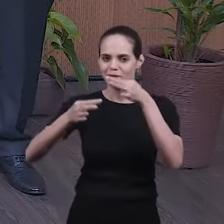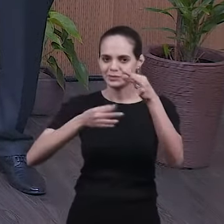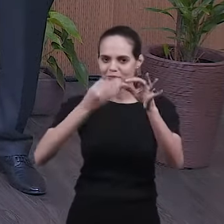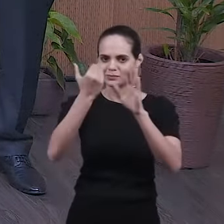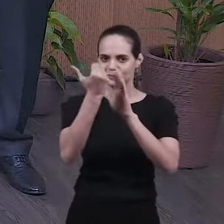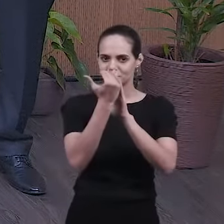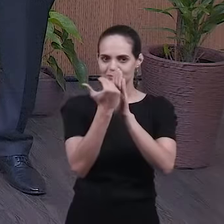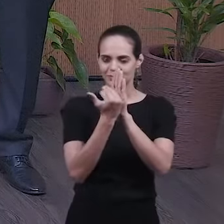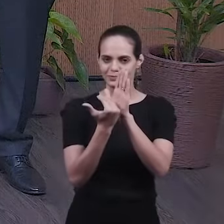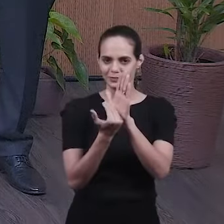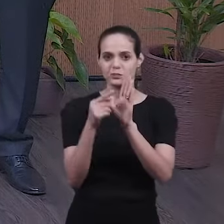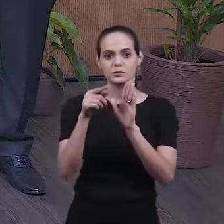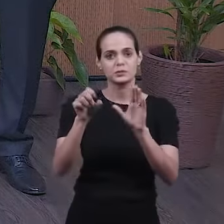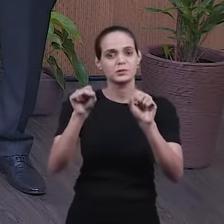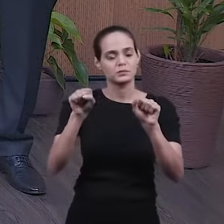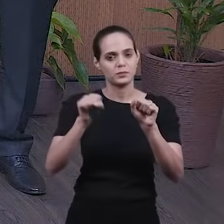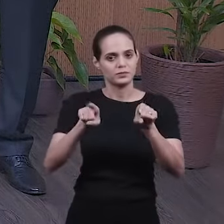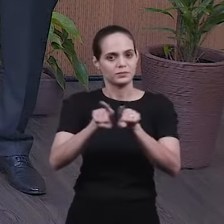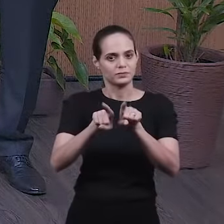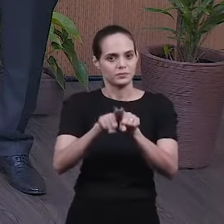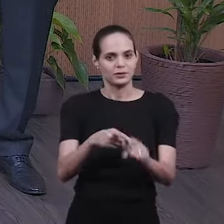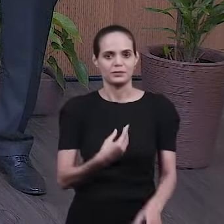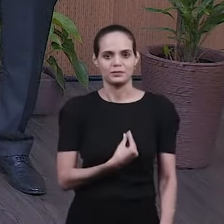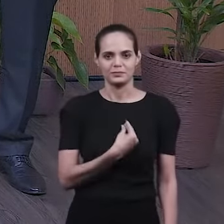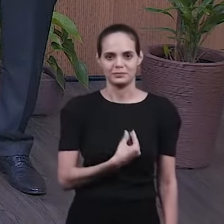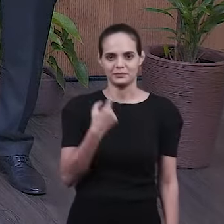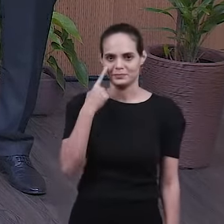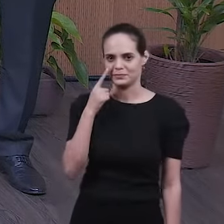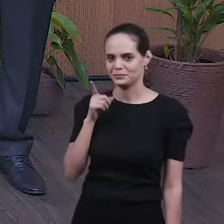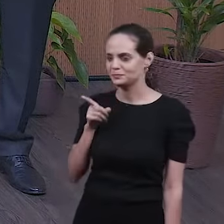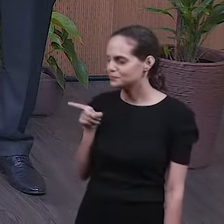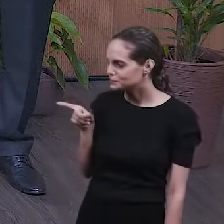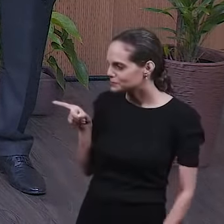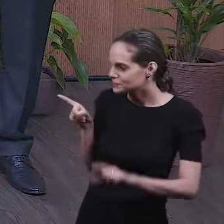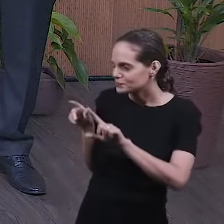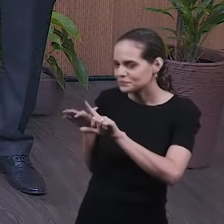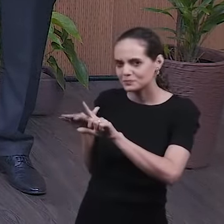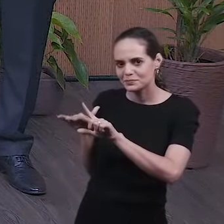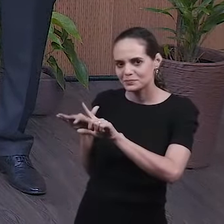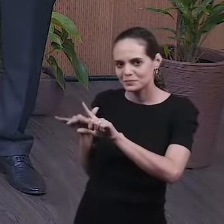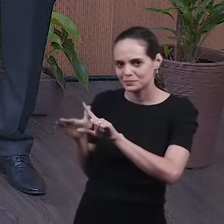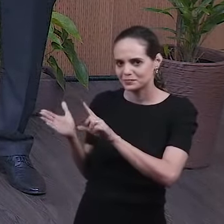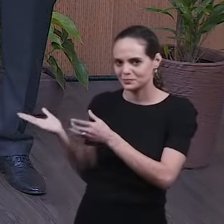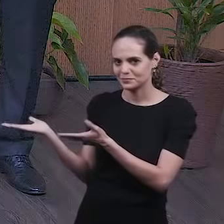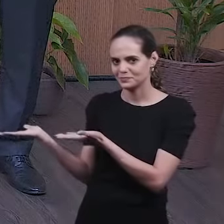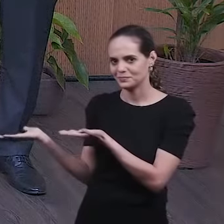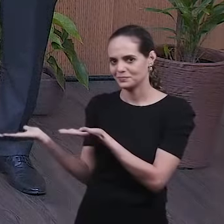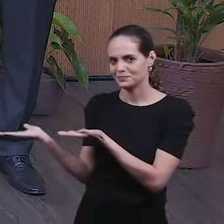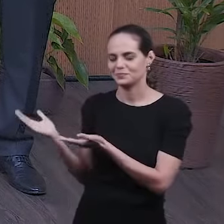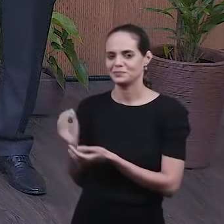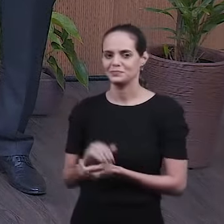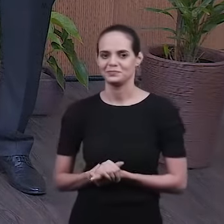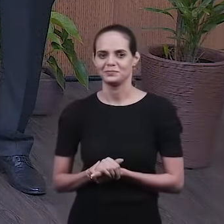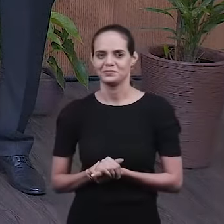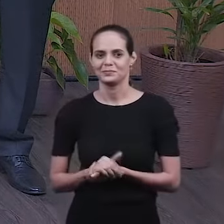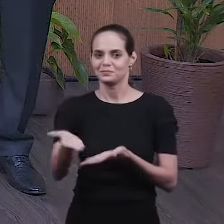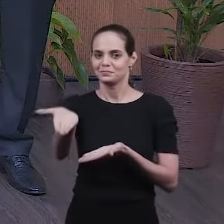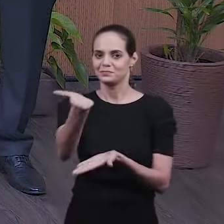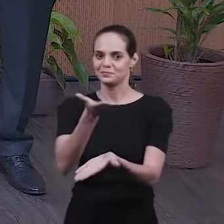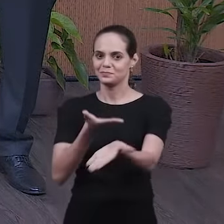também pode participar. Está vendo este QR Code na tela do seu aparelho? Para interagir com o